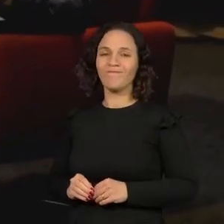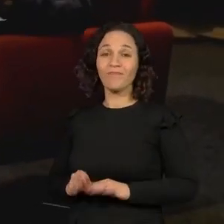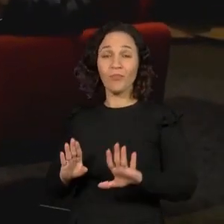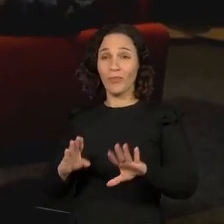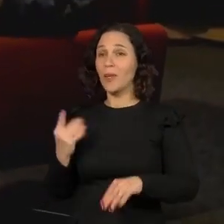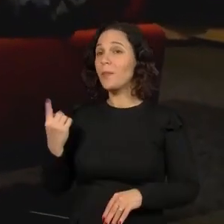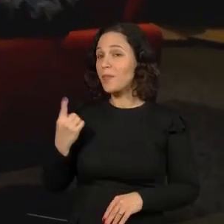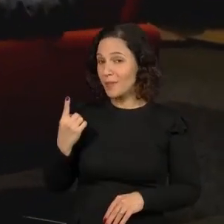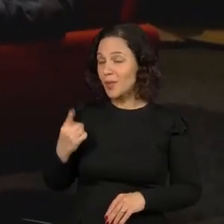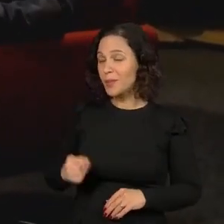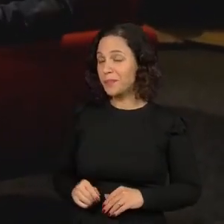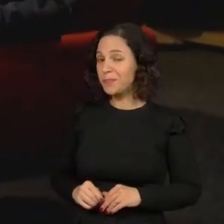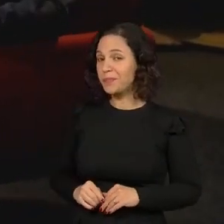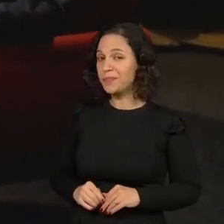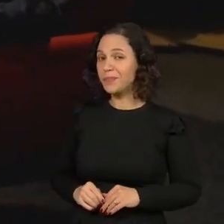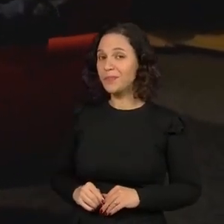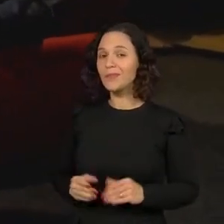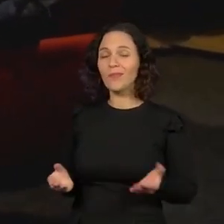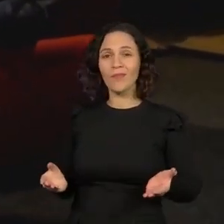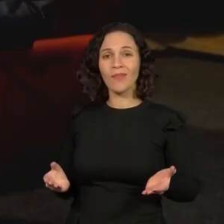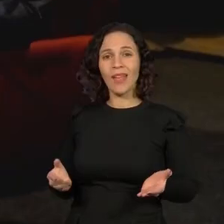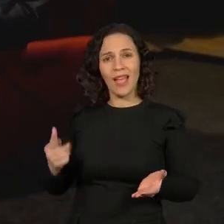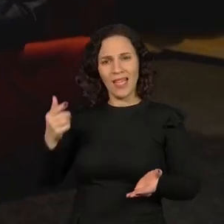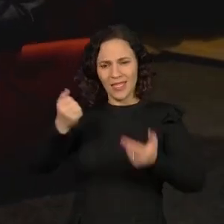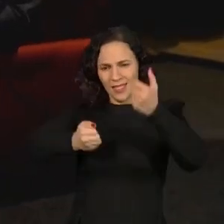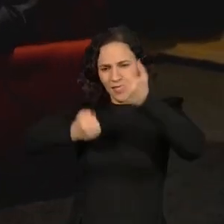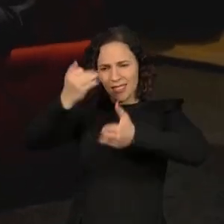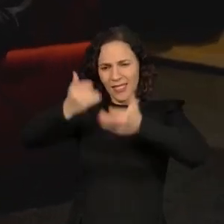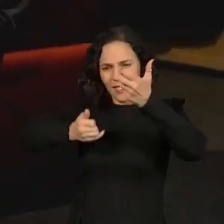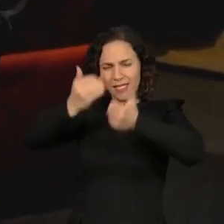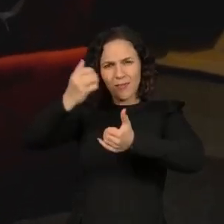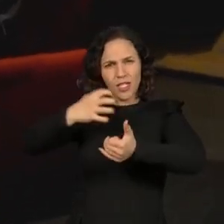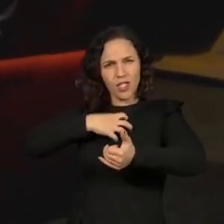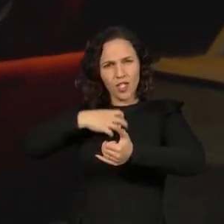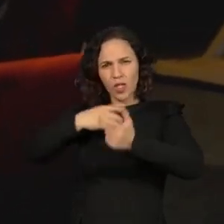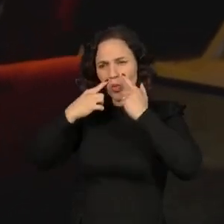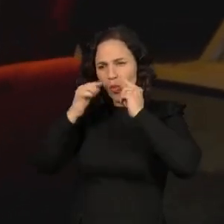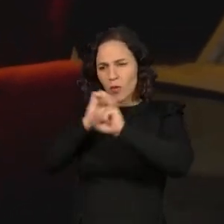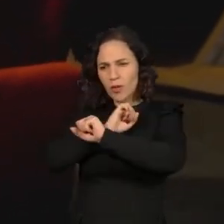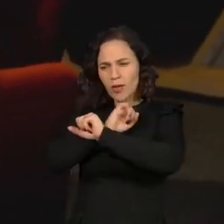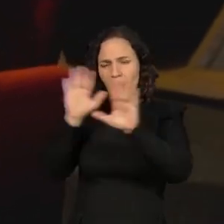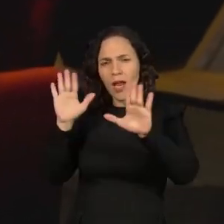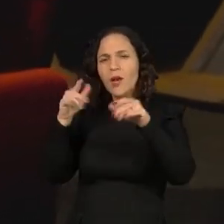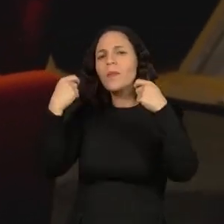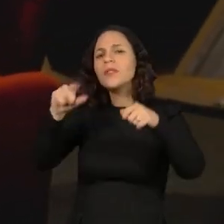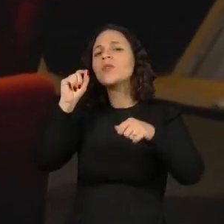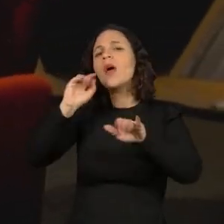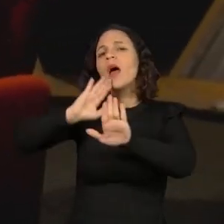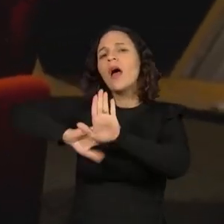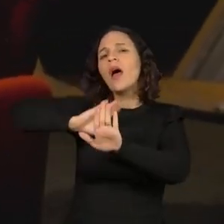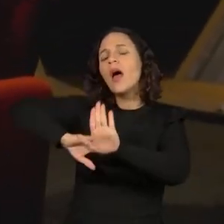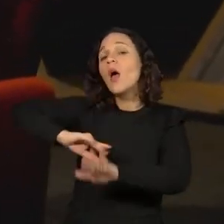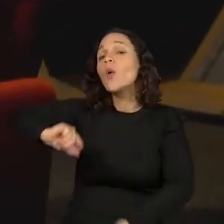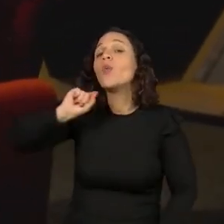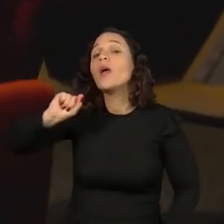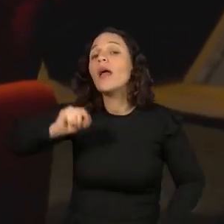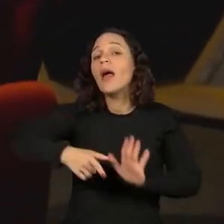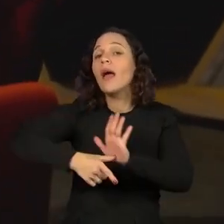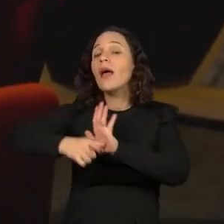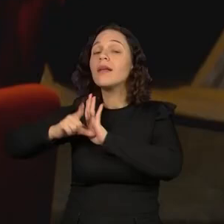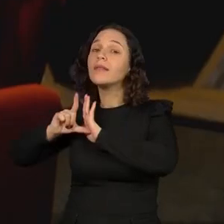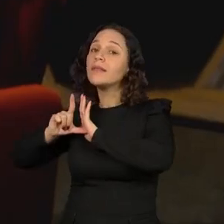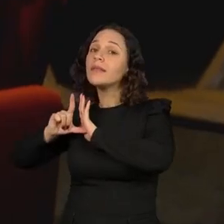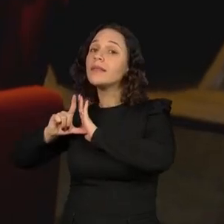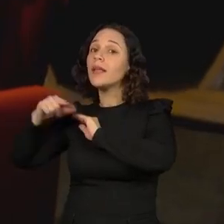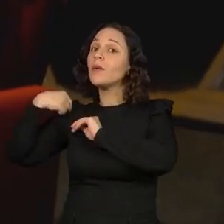primeiro lugar a clareza da explicação hum exige eh